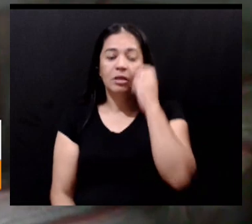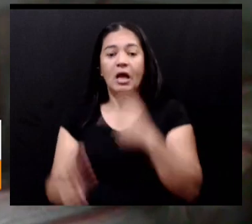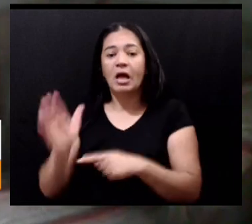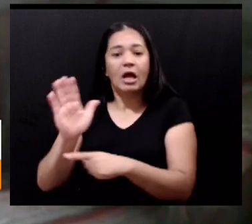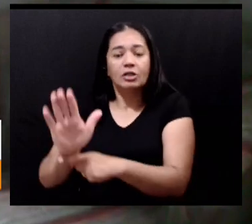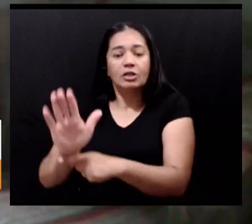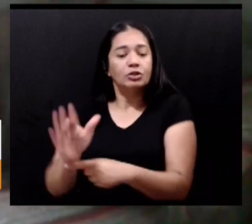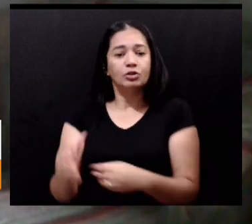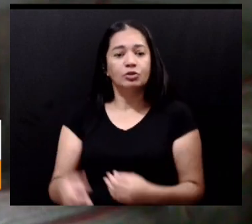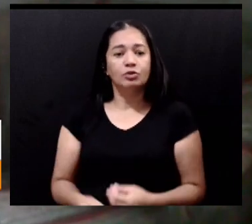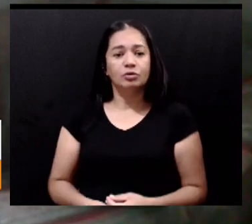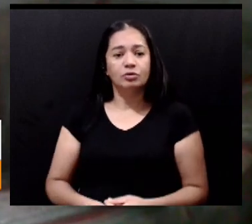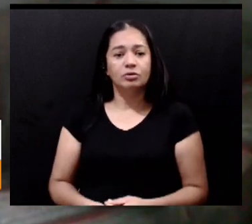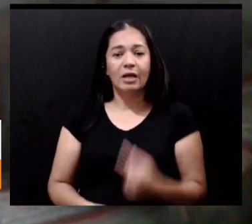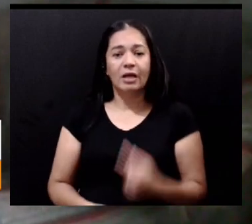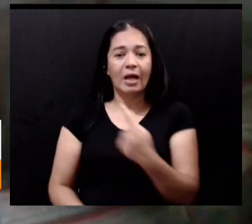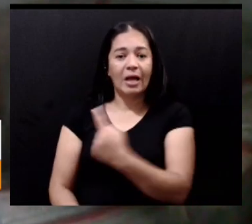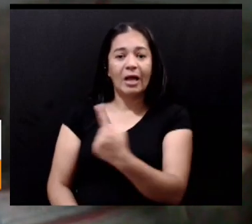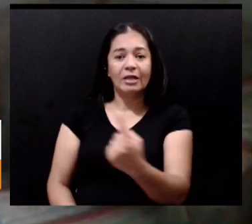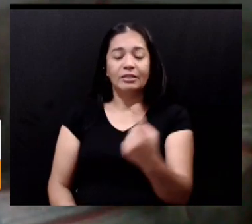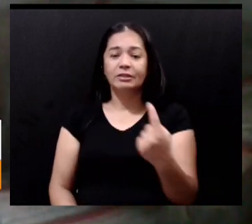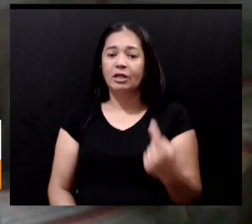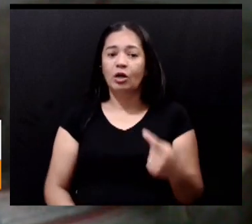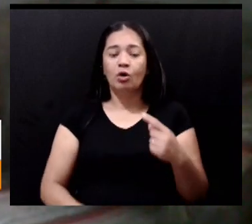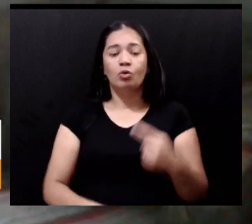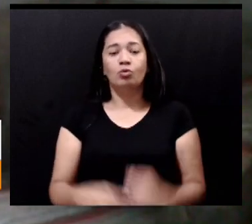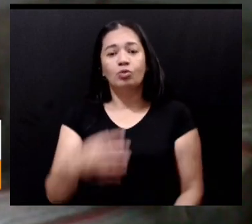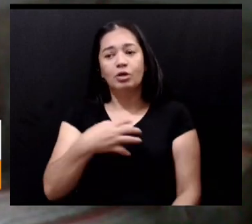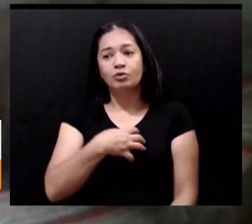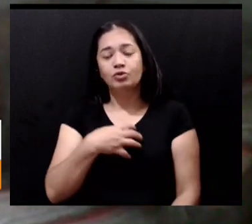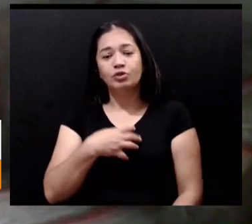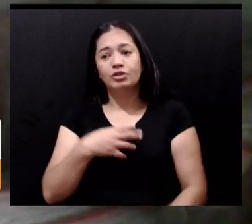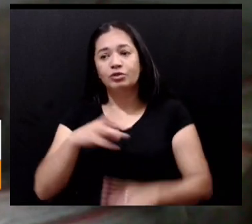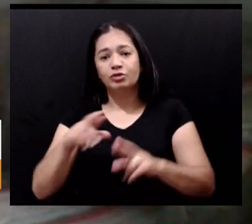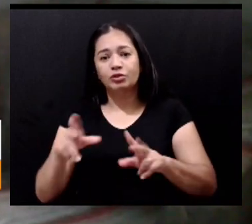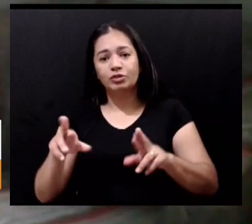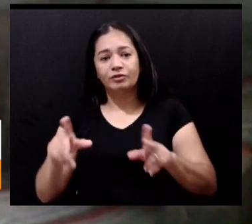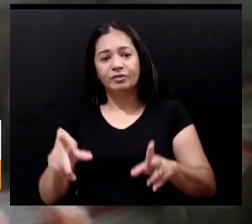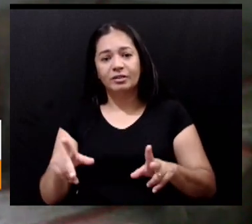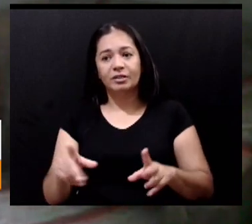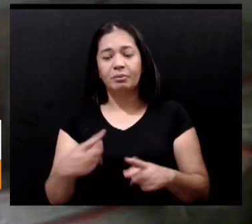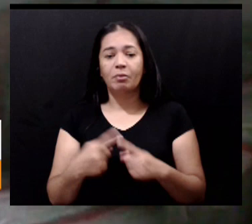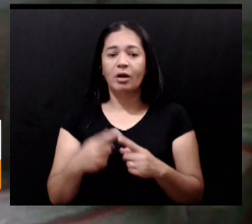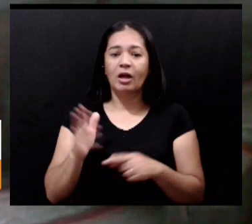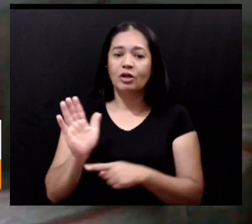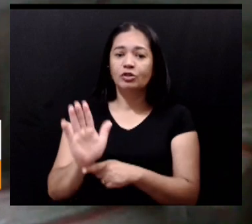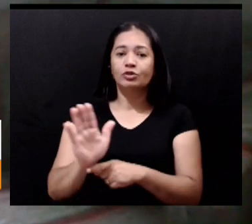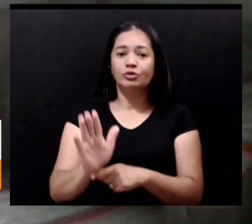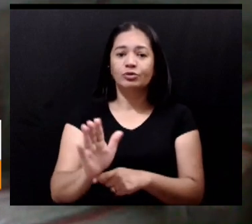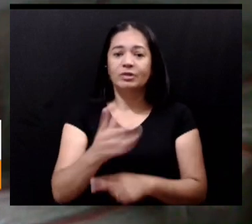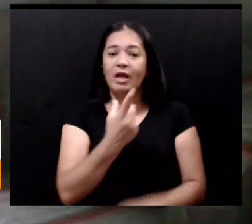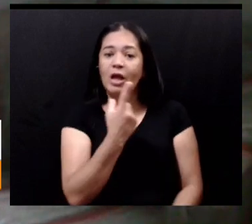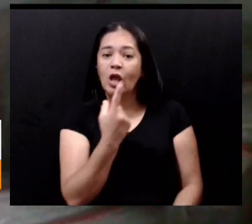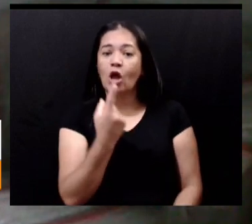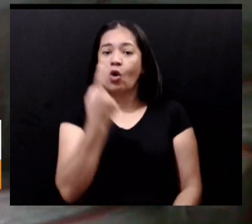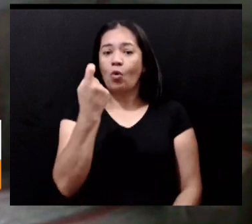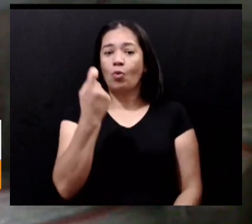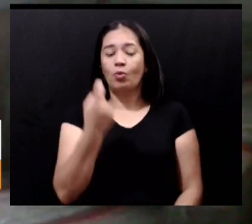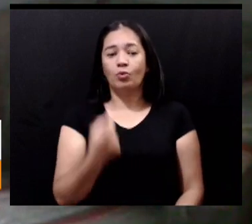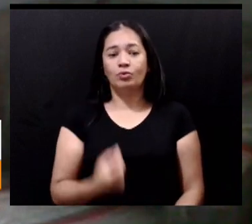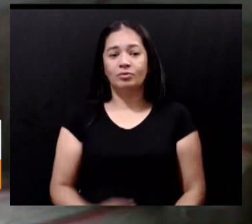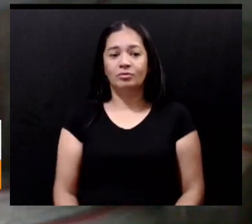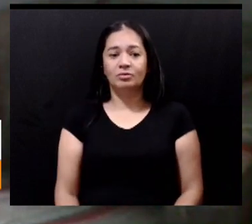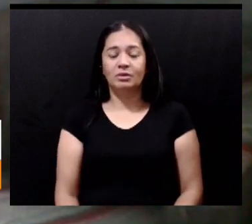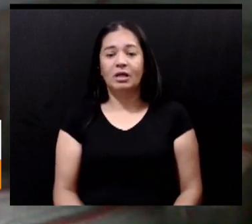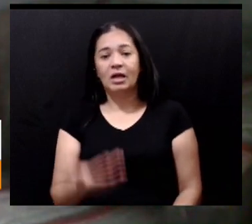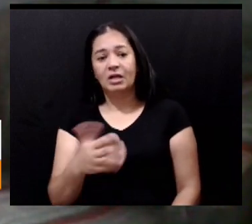cada um. O que é ajuda para cada um é único. Né? Para alguém pode ser, você pode me trazer